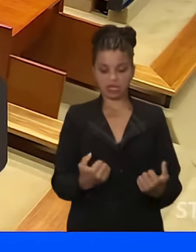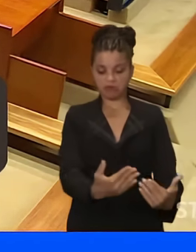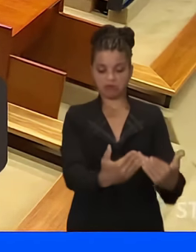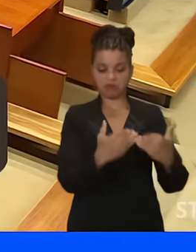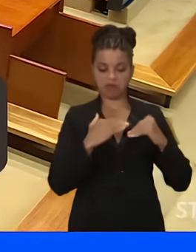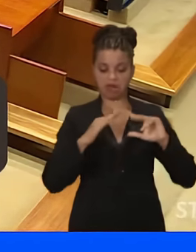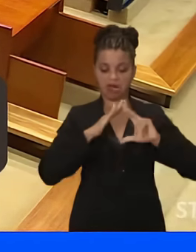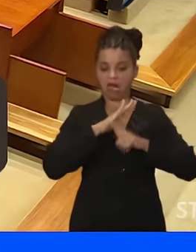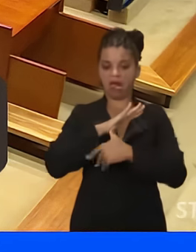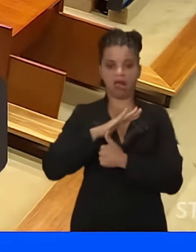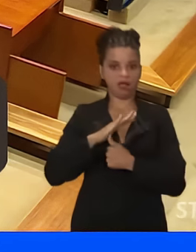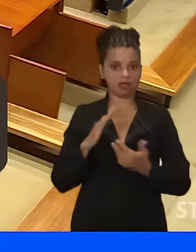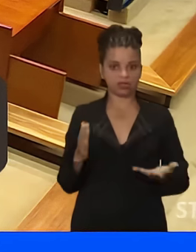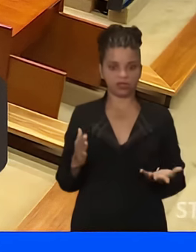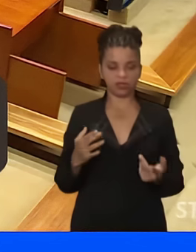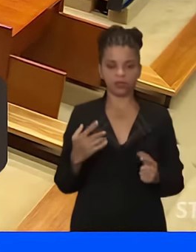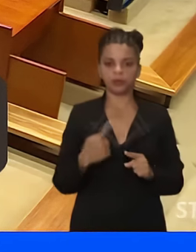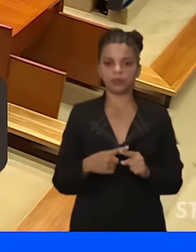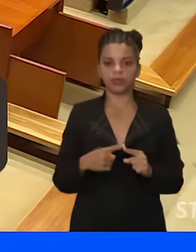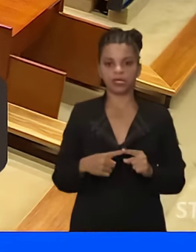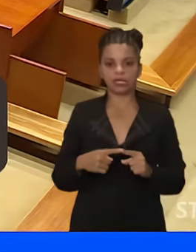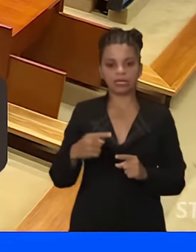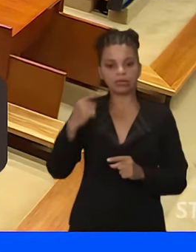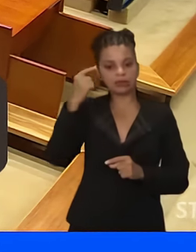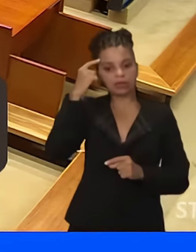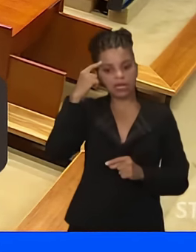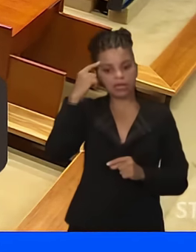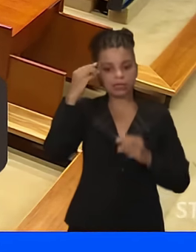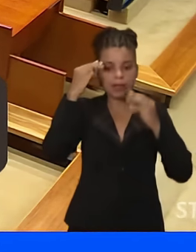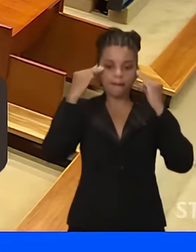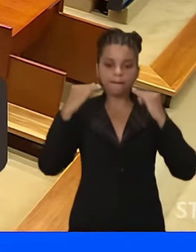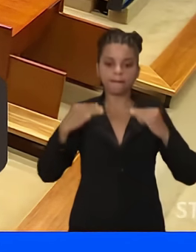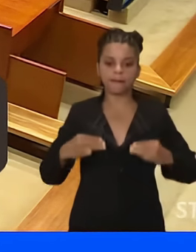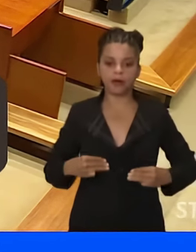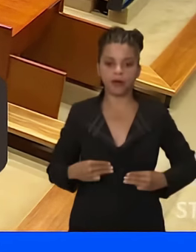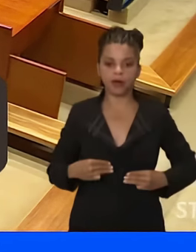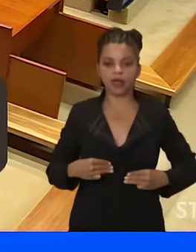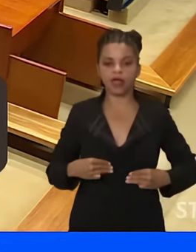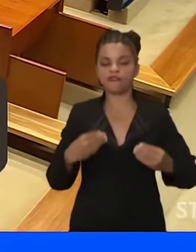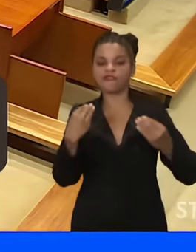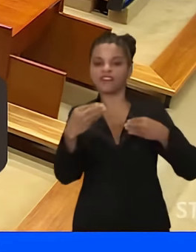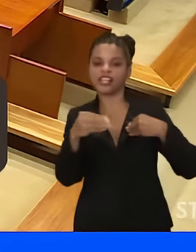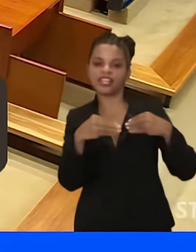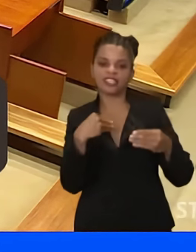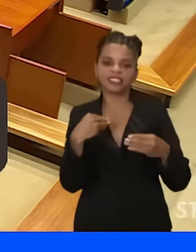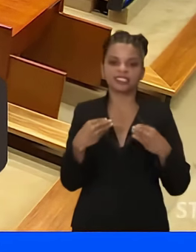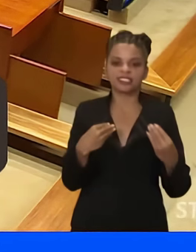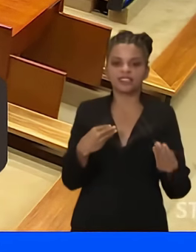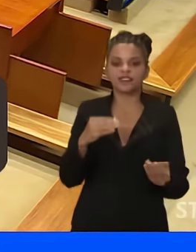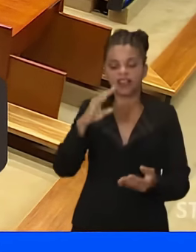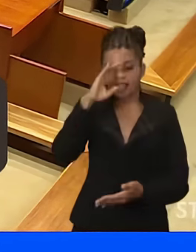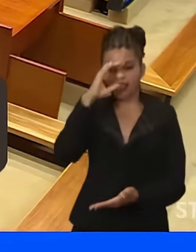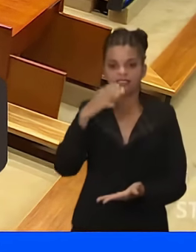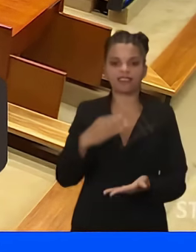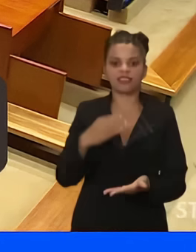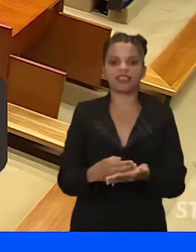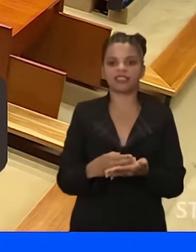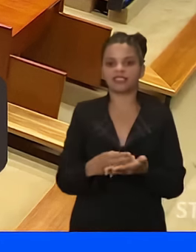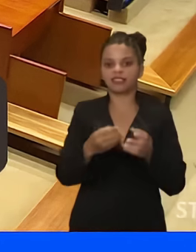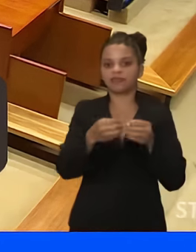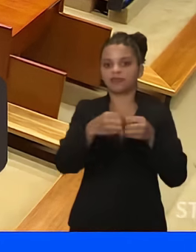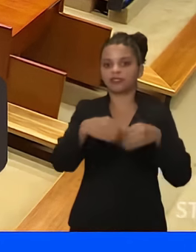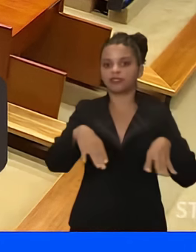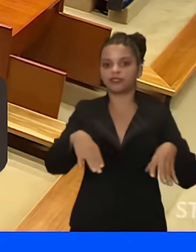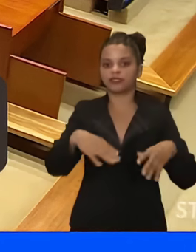tese da moral flexível que inventaram é a tese que degrada o serviço público e desmoraliza o Estado.